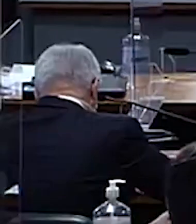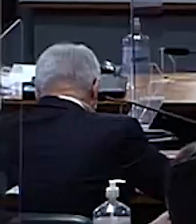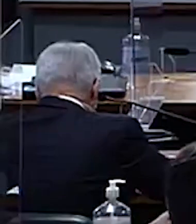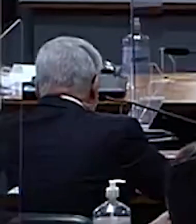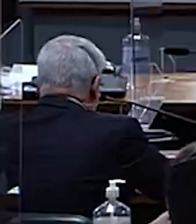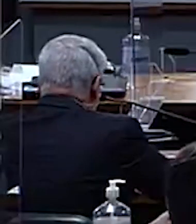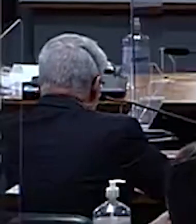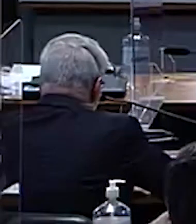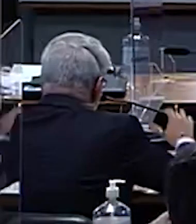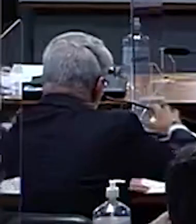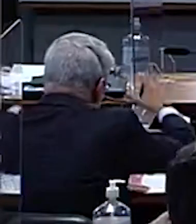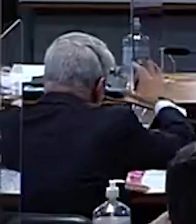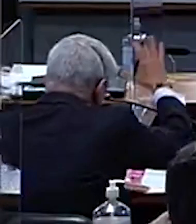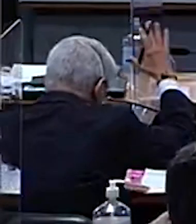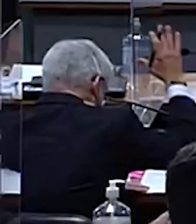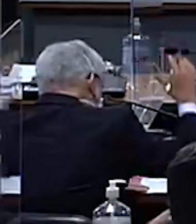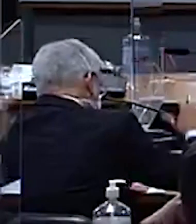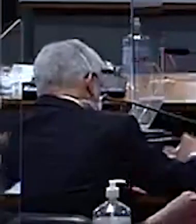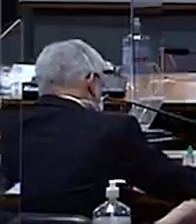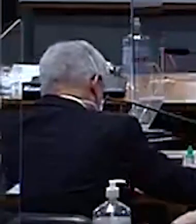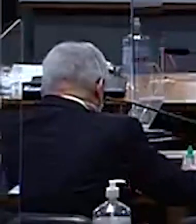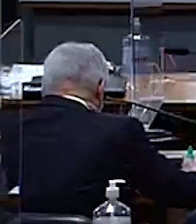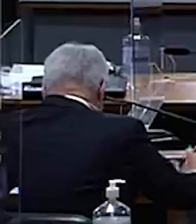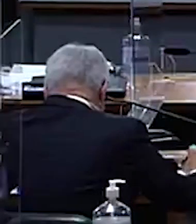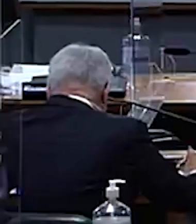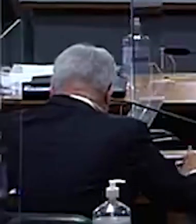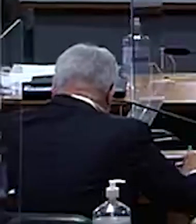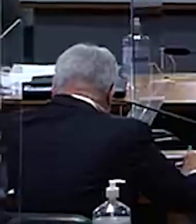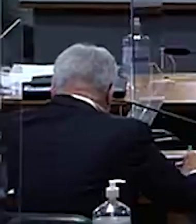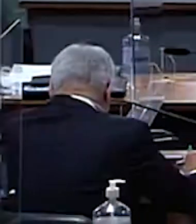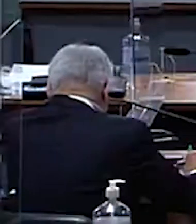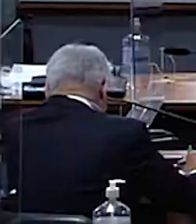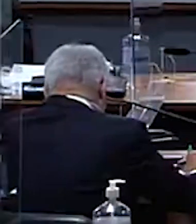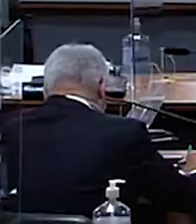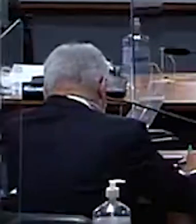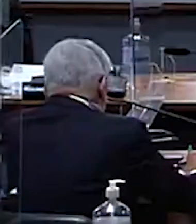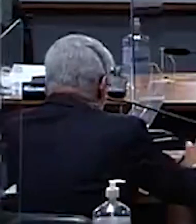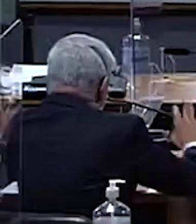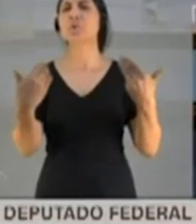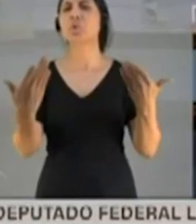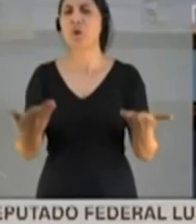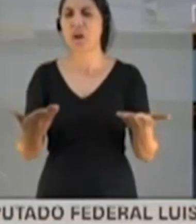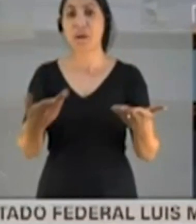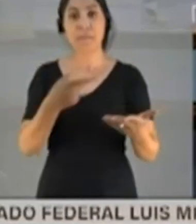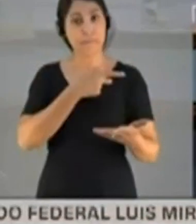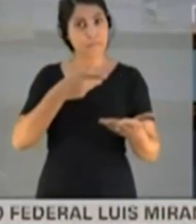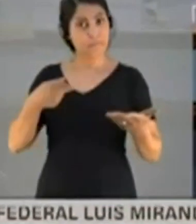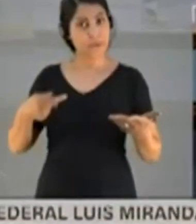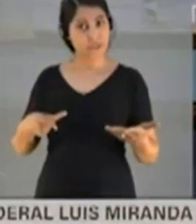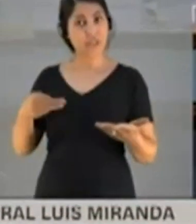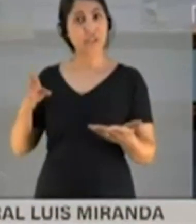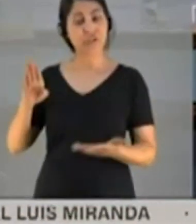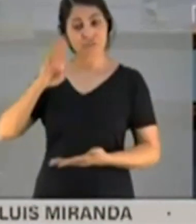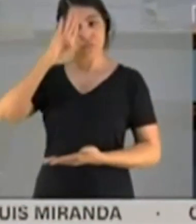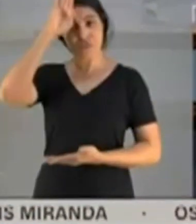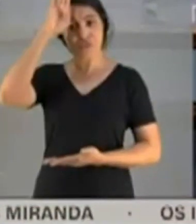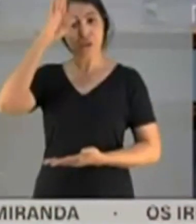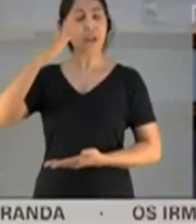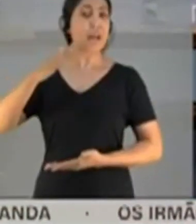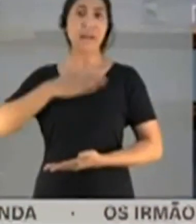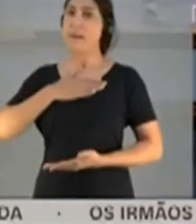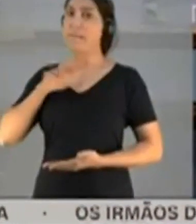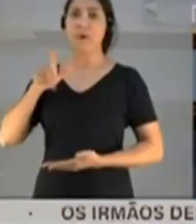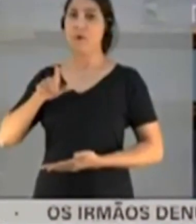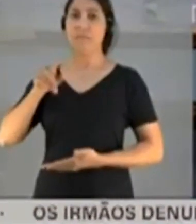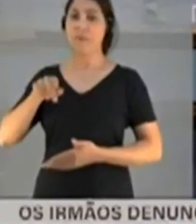os senhores continuem defendendo o errado. Não, é um absurdo. Nós queremos ajudar. Em seguida, Luiz Cláudio disse que o